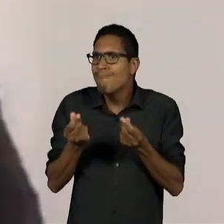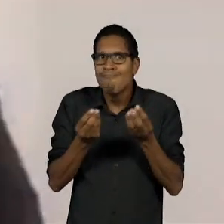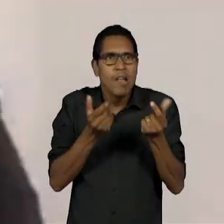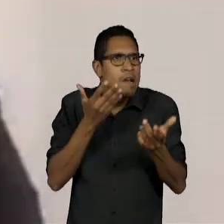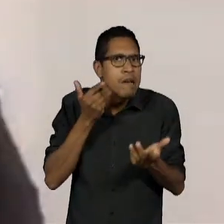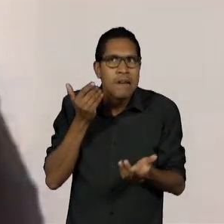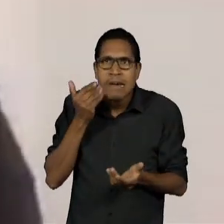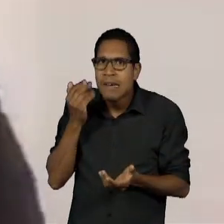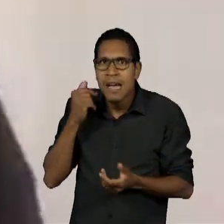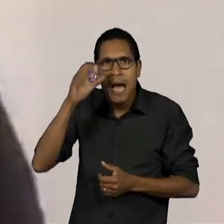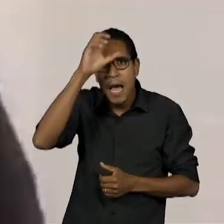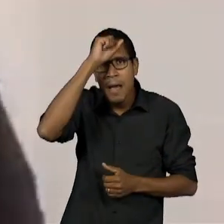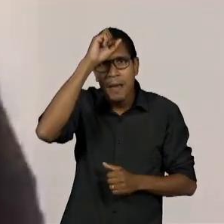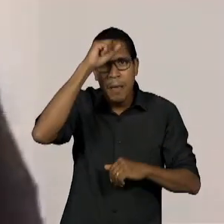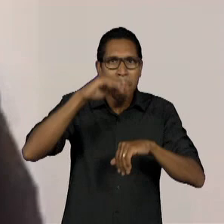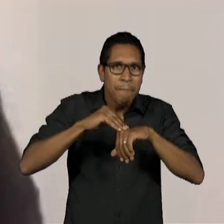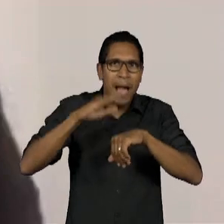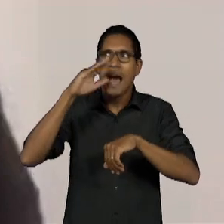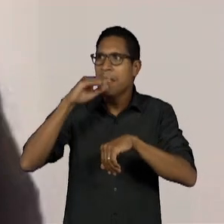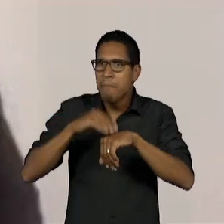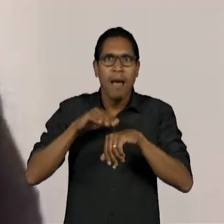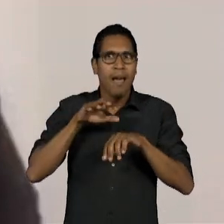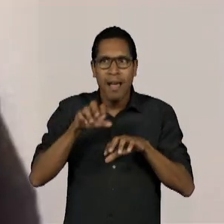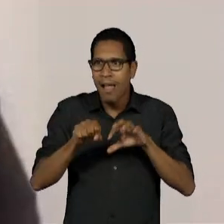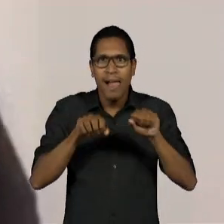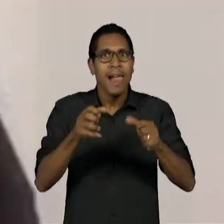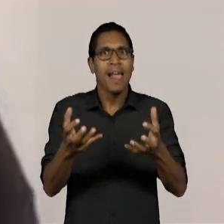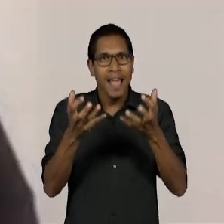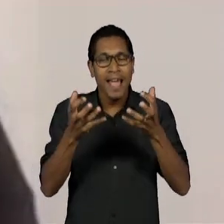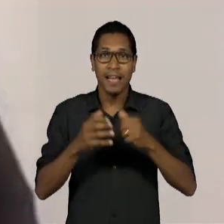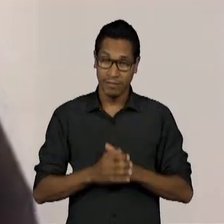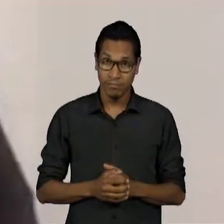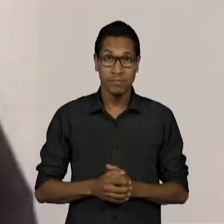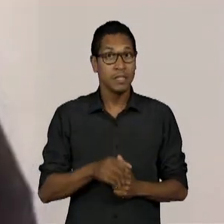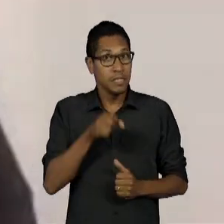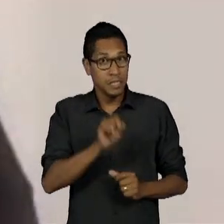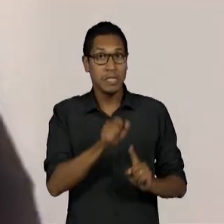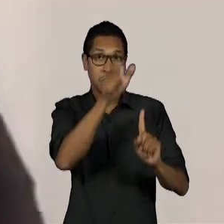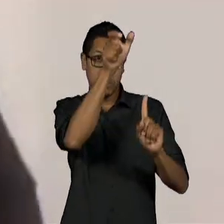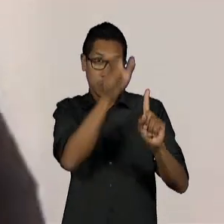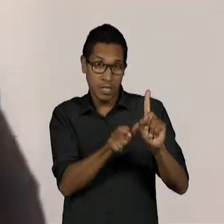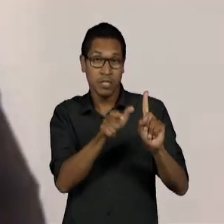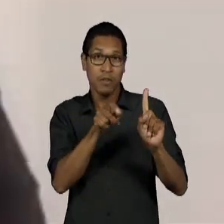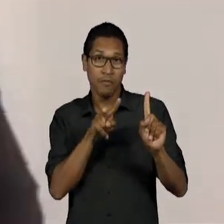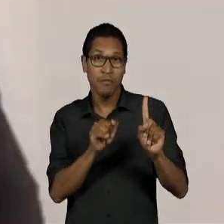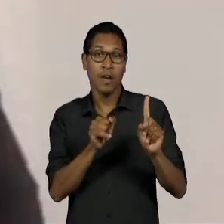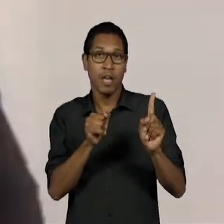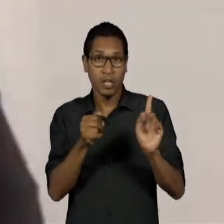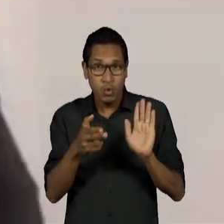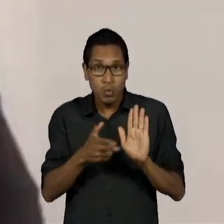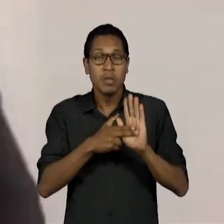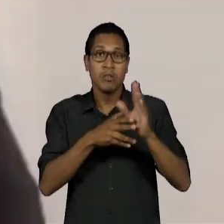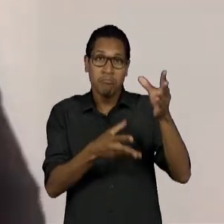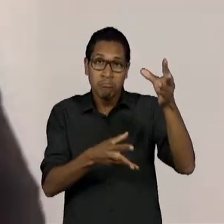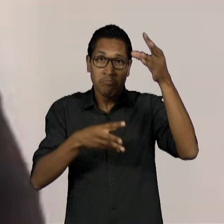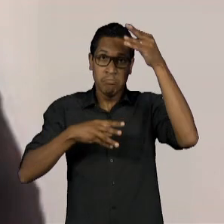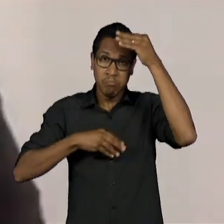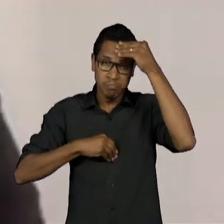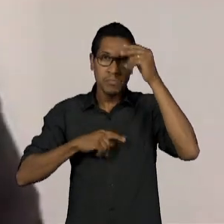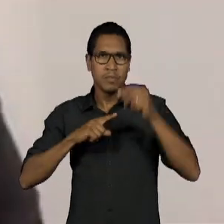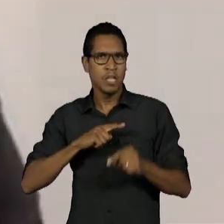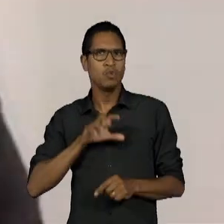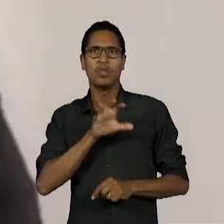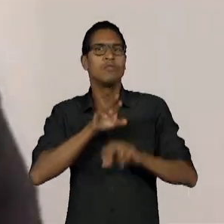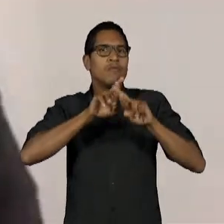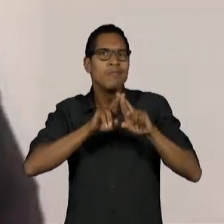aprendendo mais. Todo e qualquer personagem que a gente vai realizar tem alguma coisa diferente, alguma